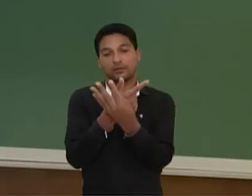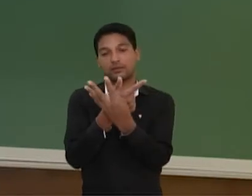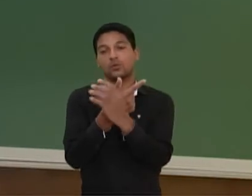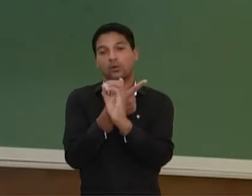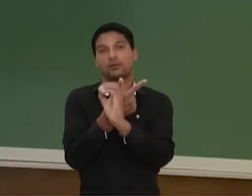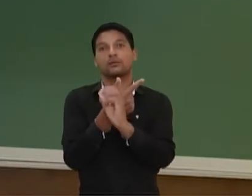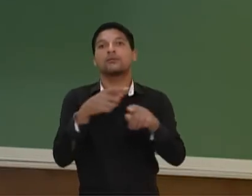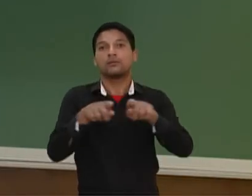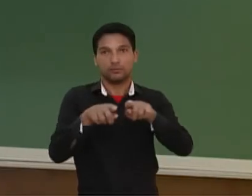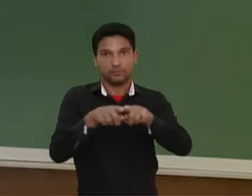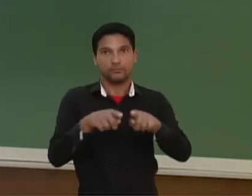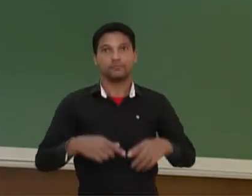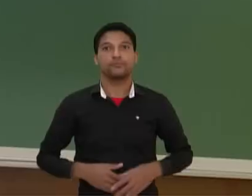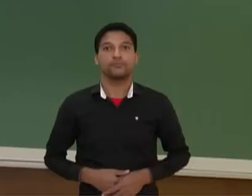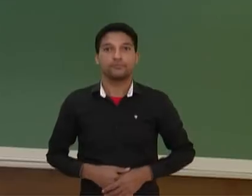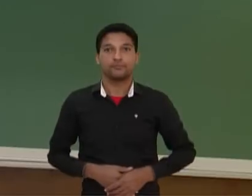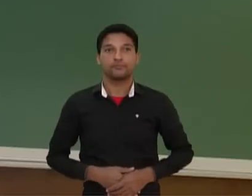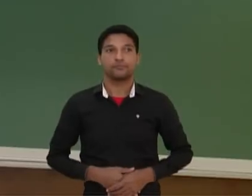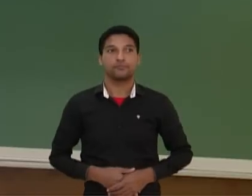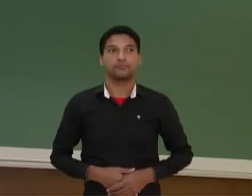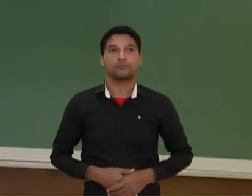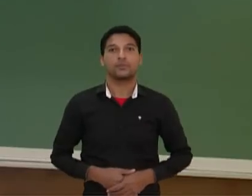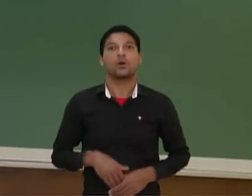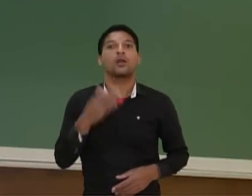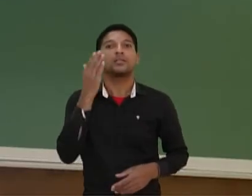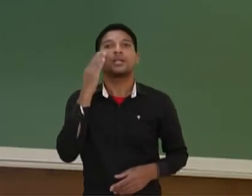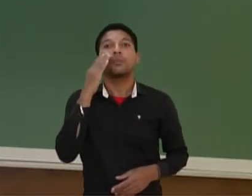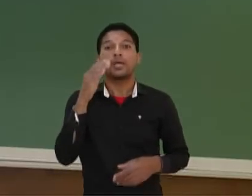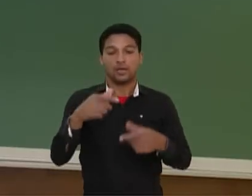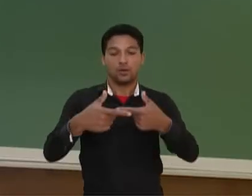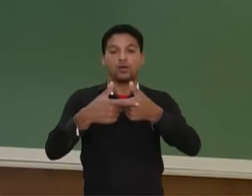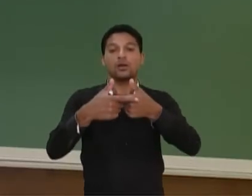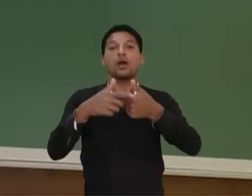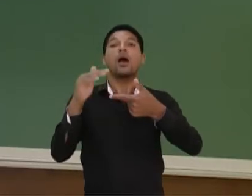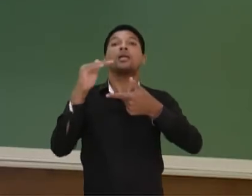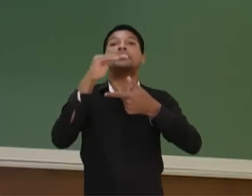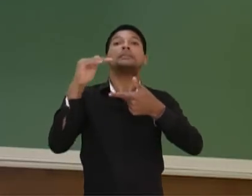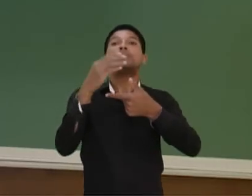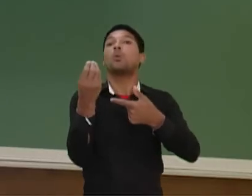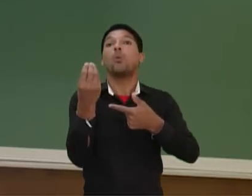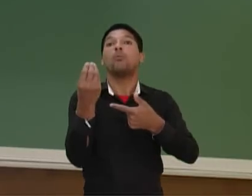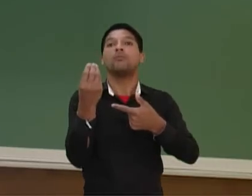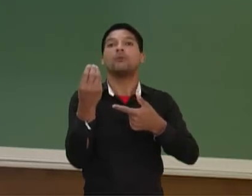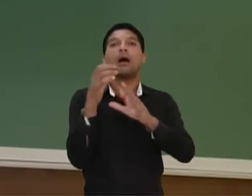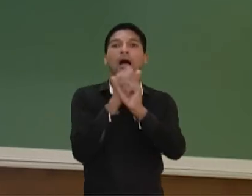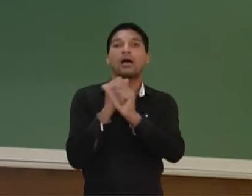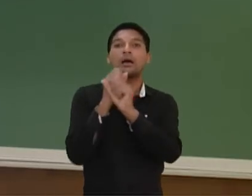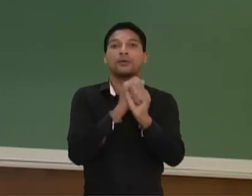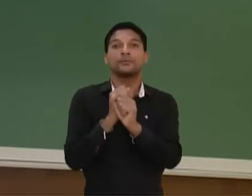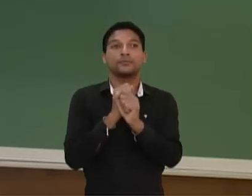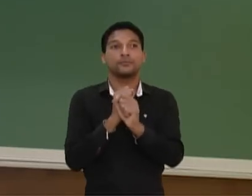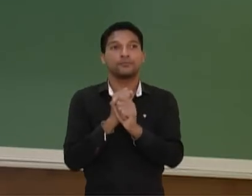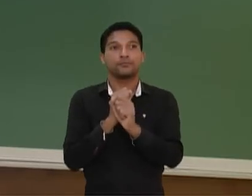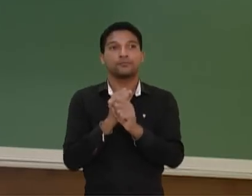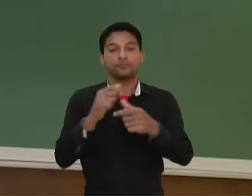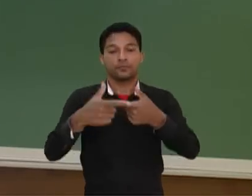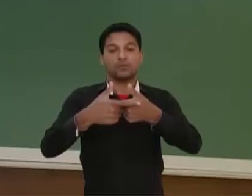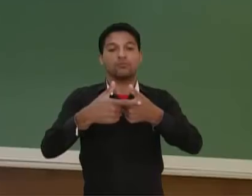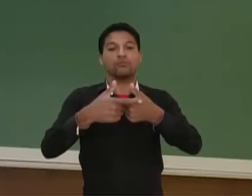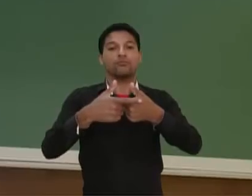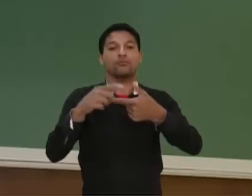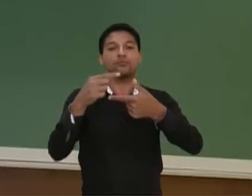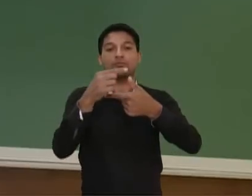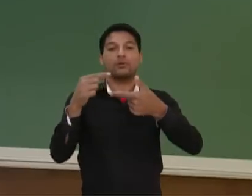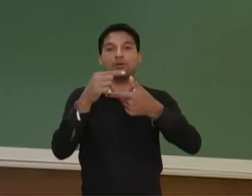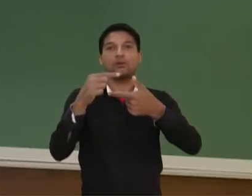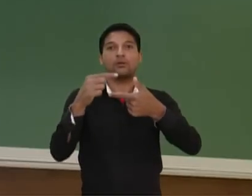vai medir 40 graus. Então, resta saber qual é o outro. Como os dois são congruentes, eu posso chamar os dois